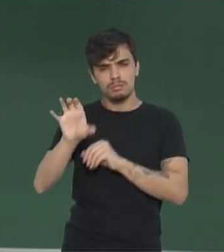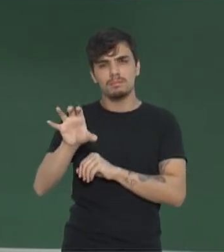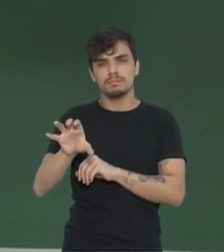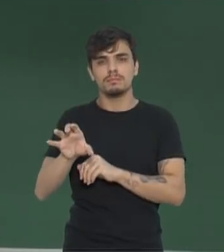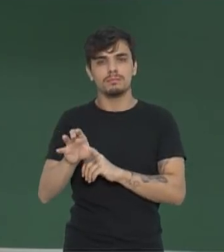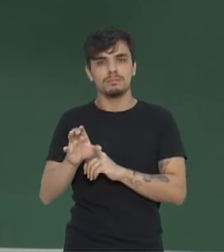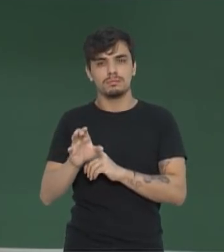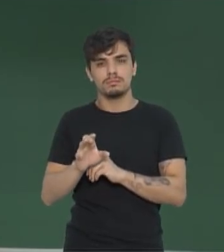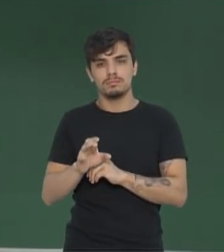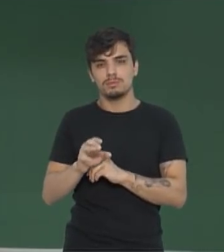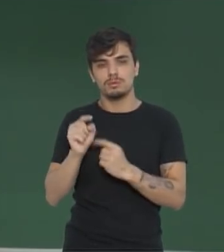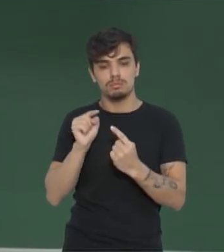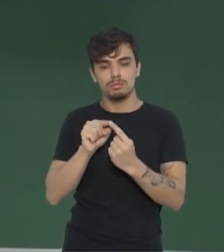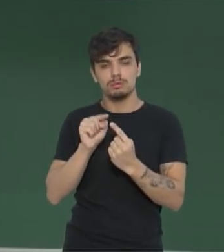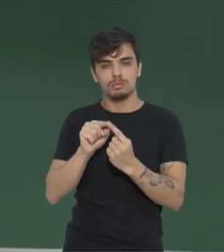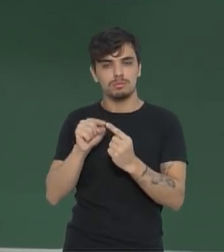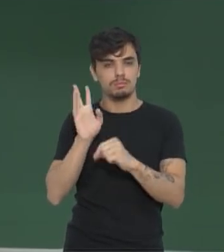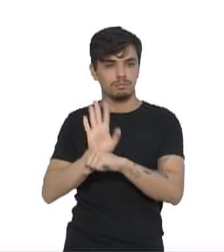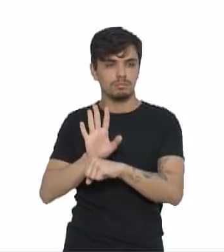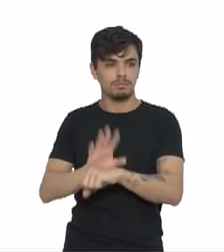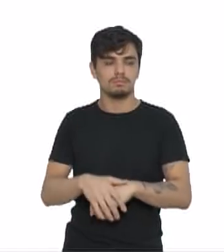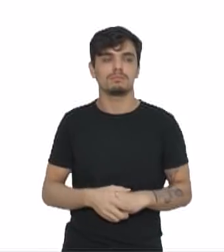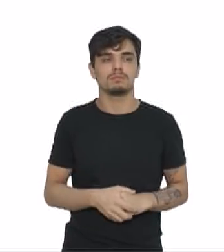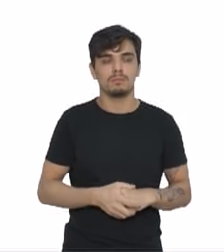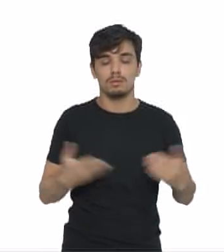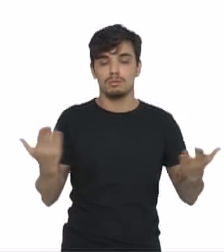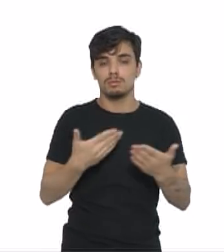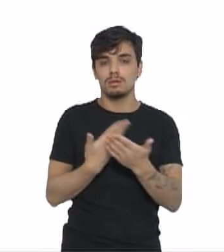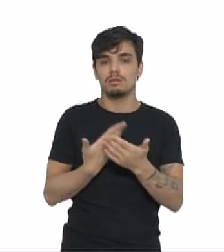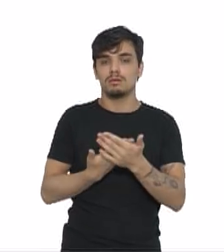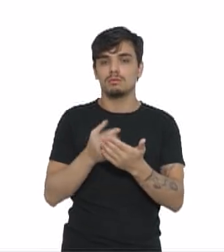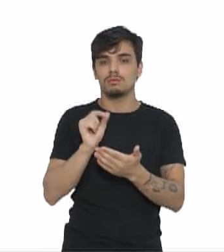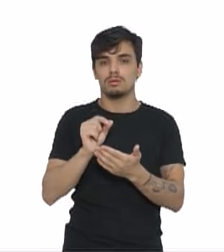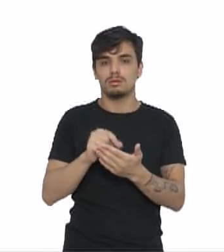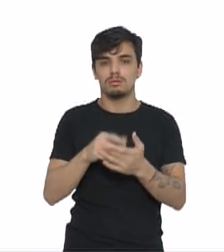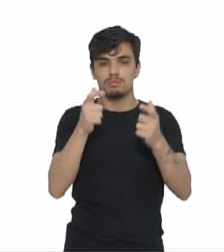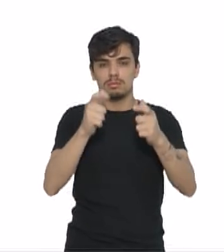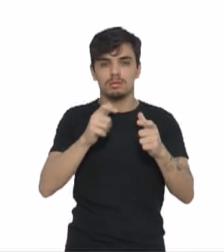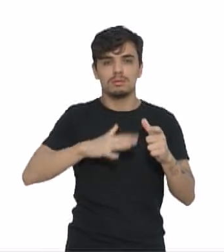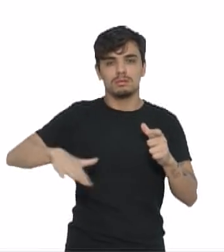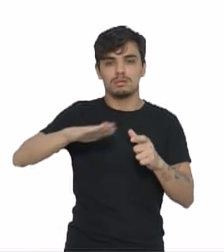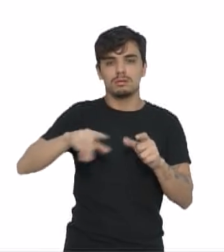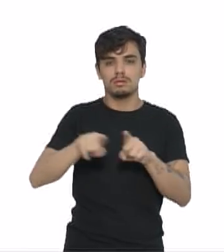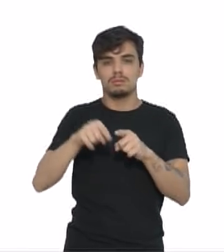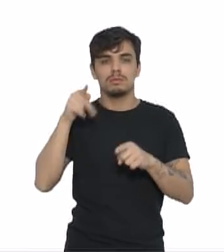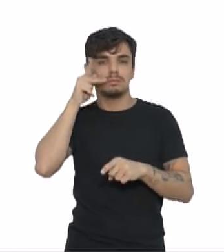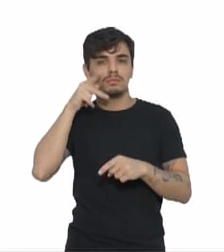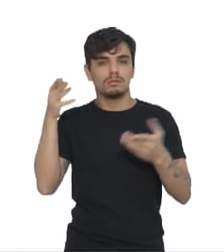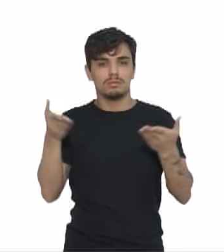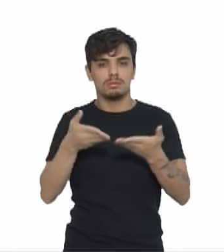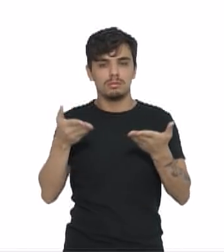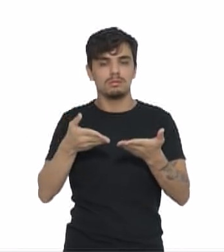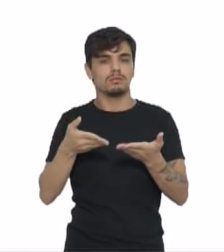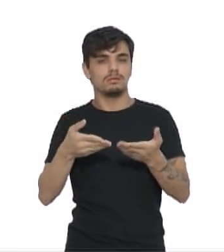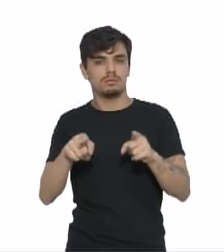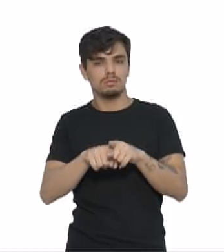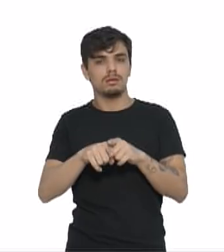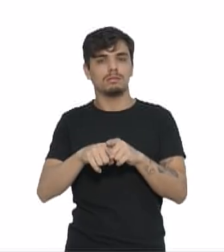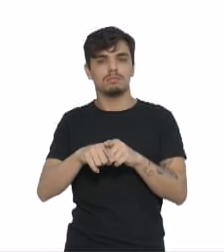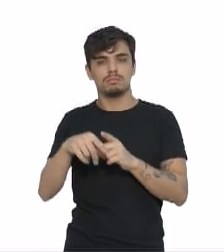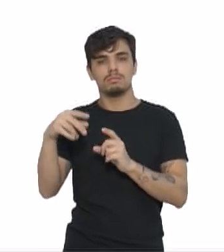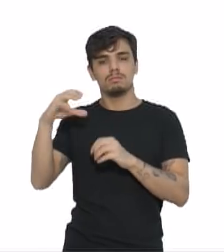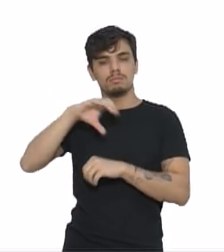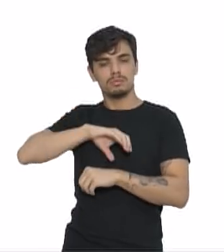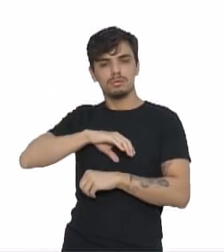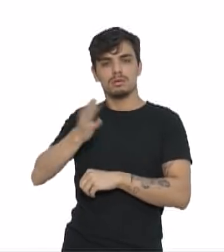função de proteção mesmo. Vamos estudar na aula de hoje, localização territorial, política atual, Portugal no passado,